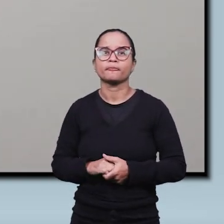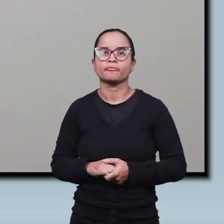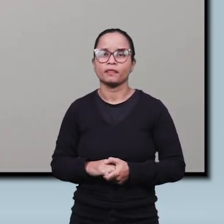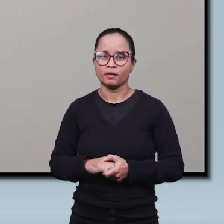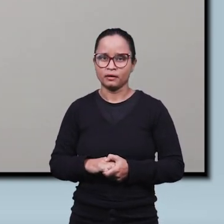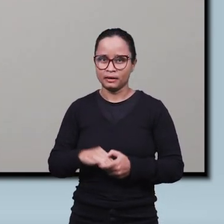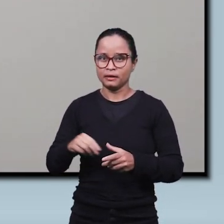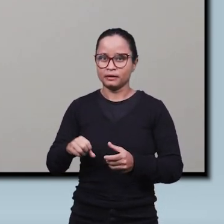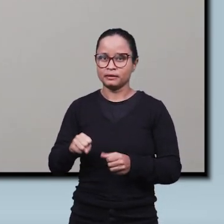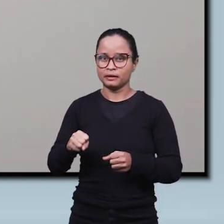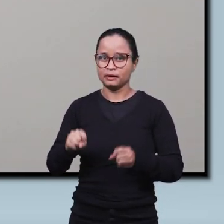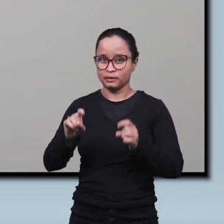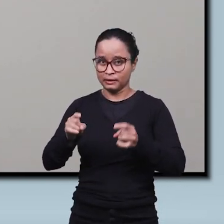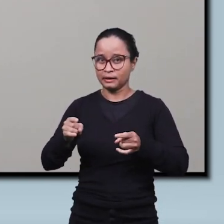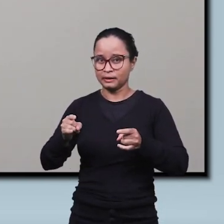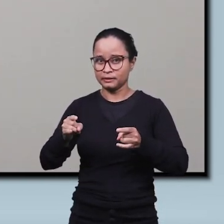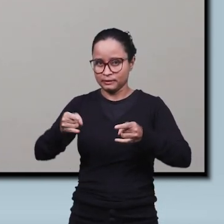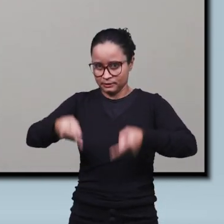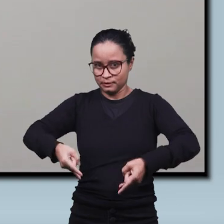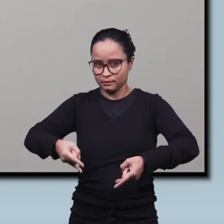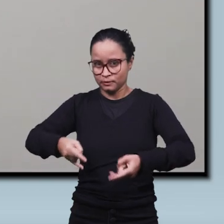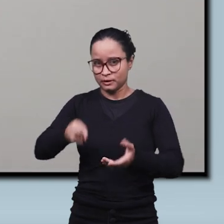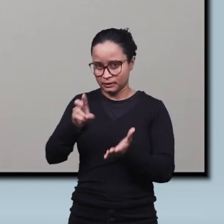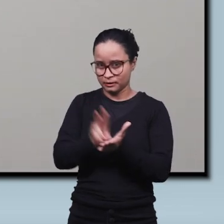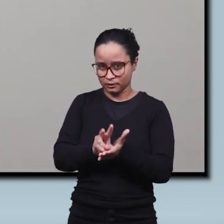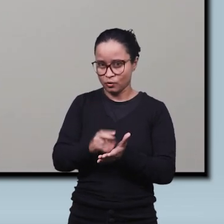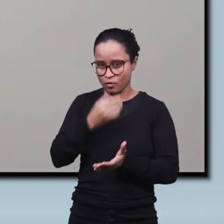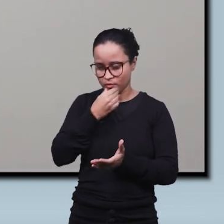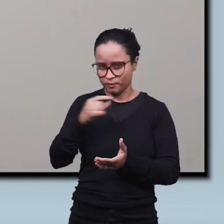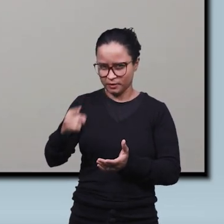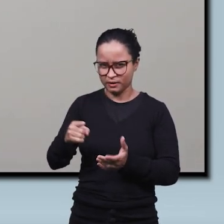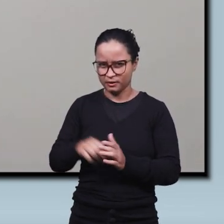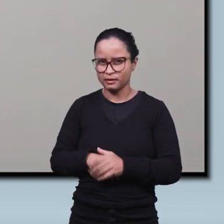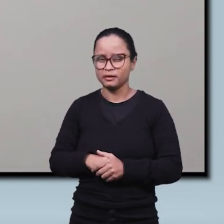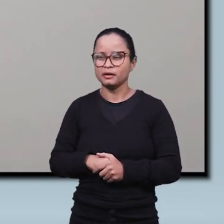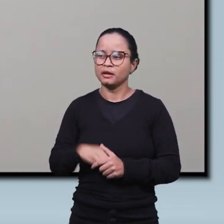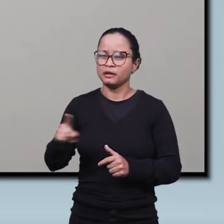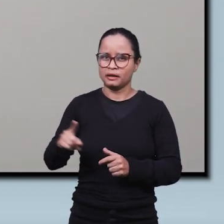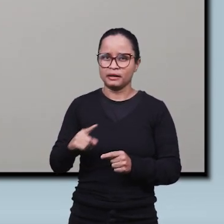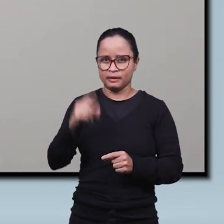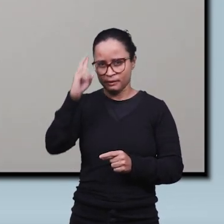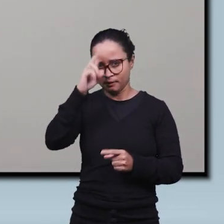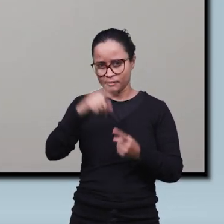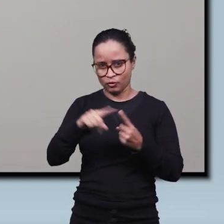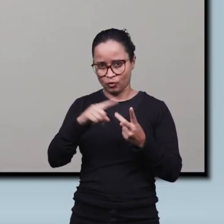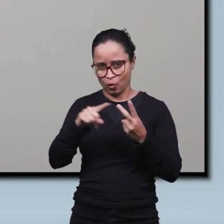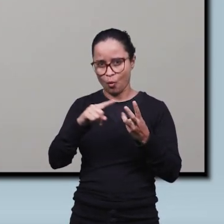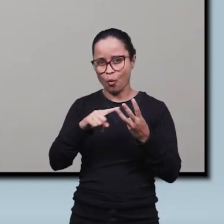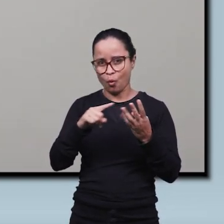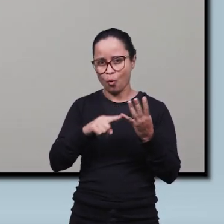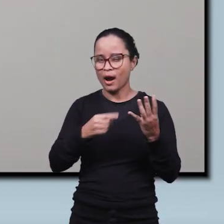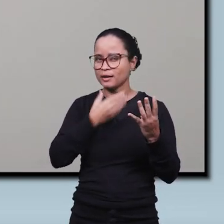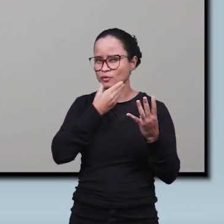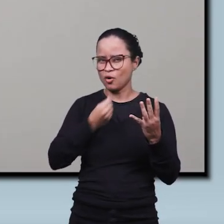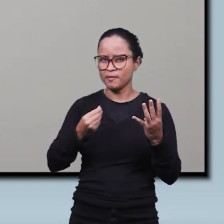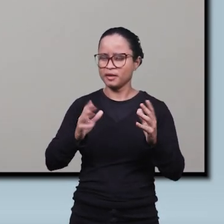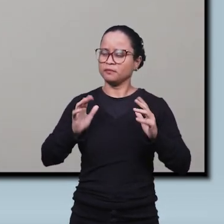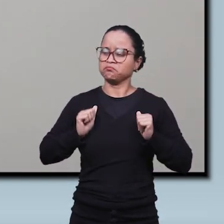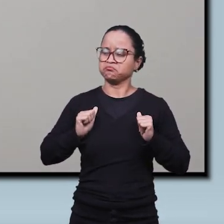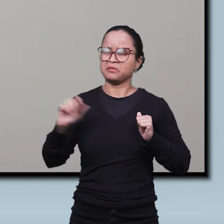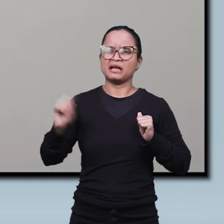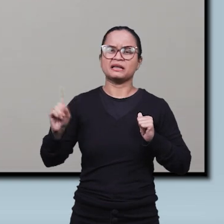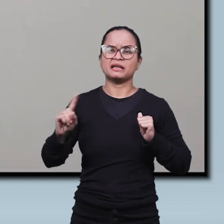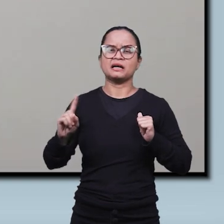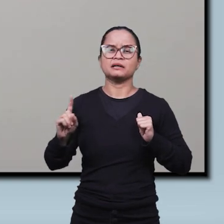o paralítico de Cafarnaum, aqueles 4 homens não se acomodaram,